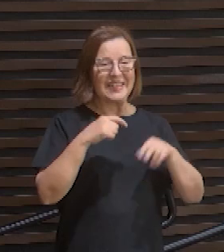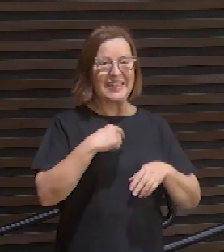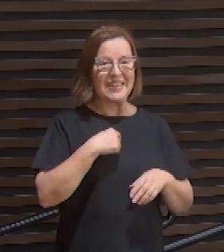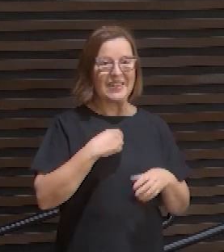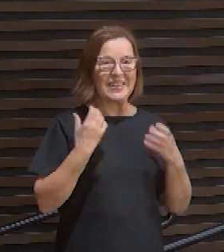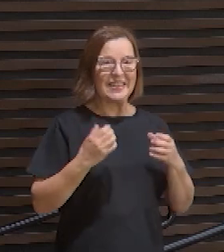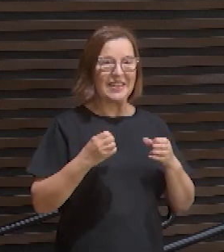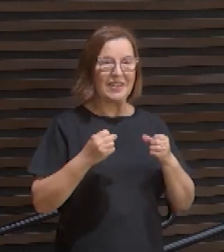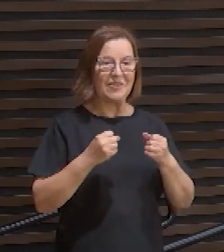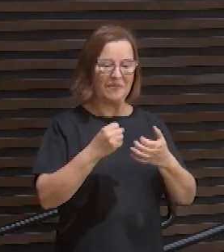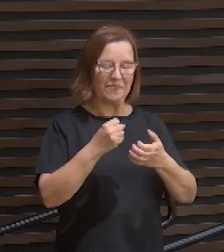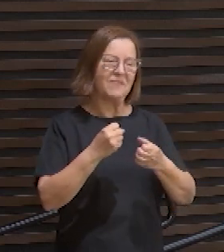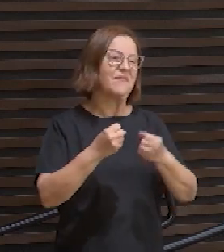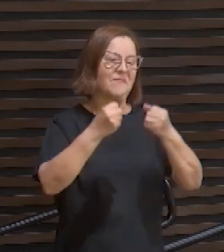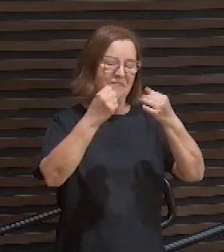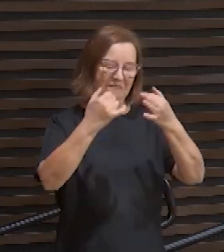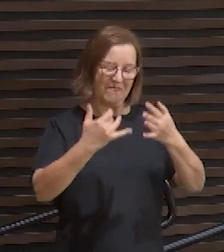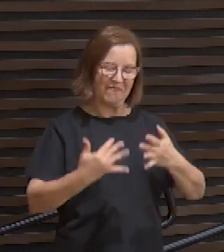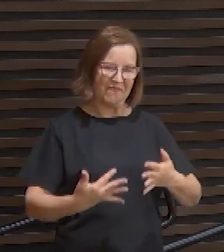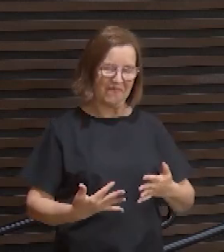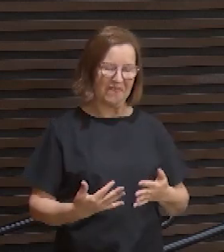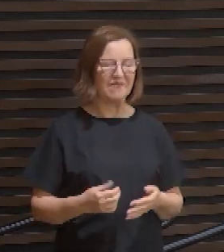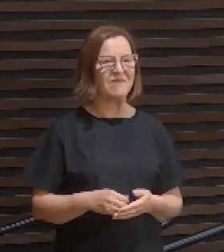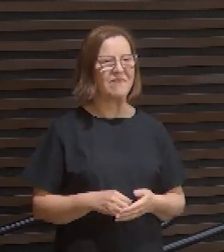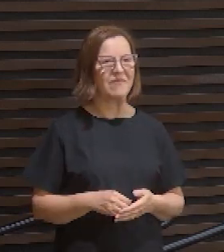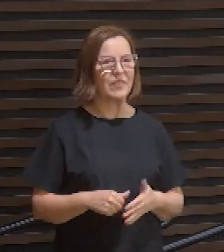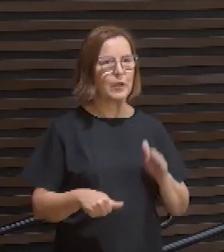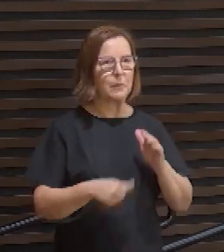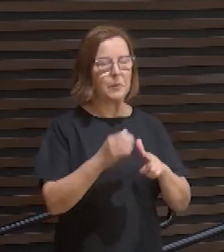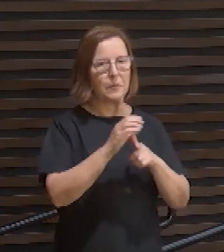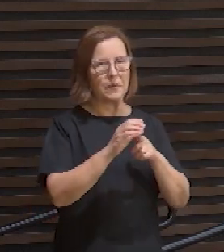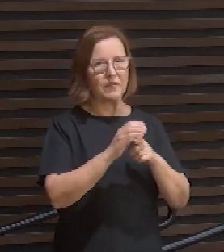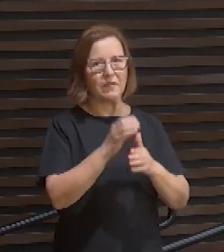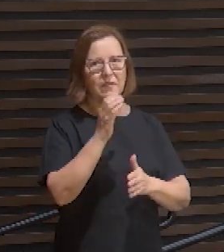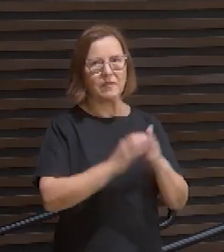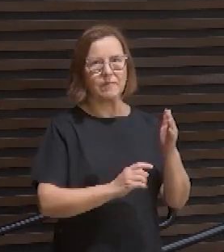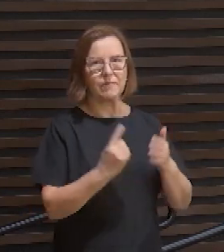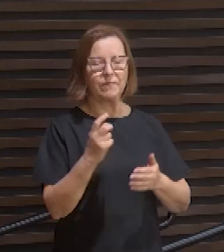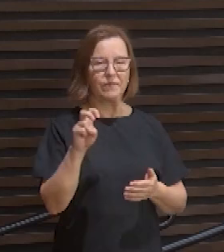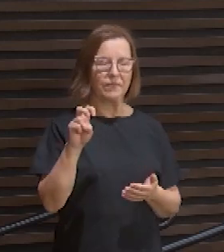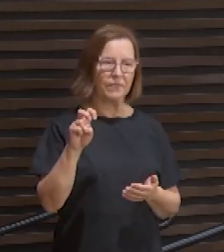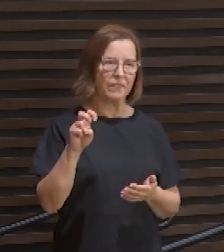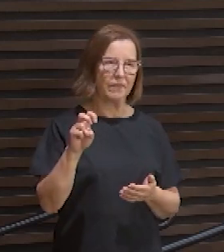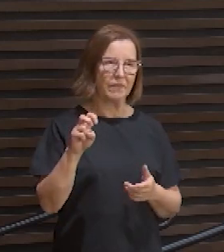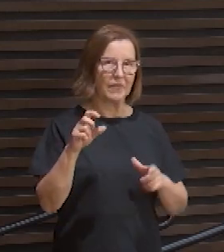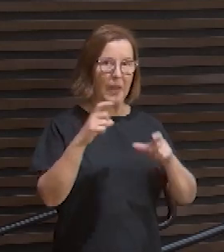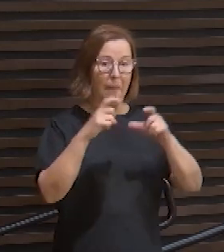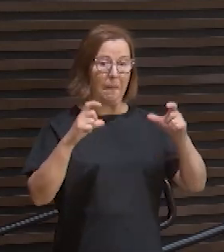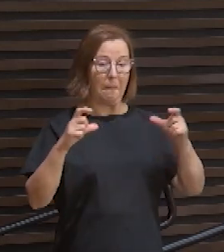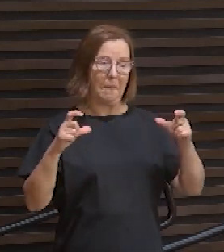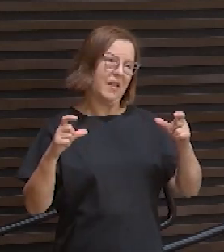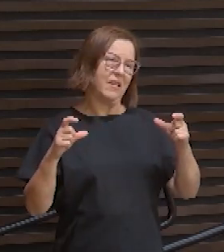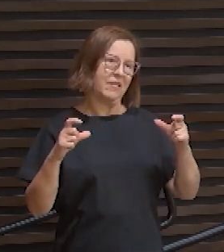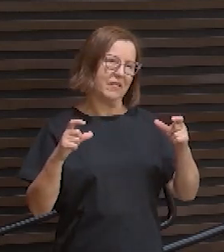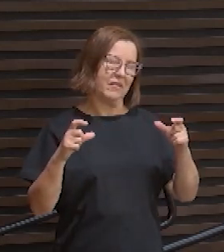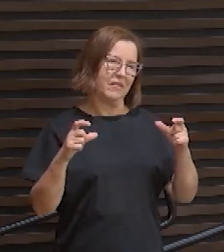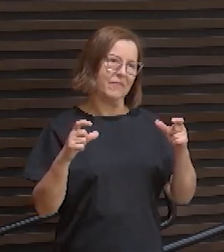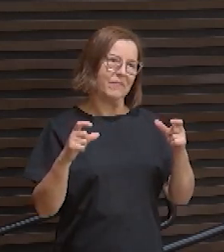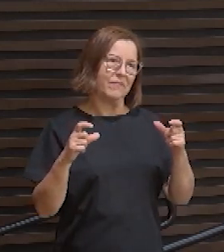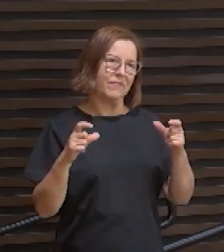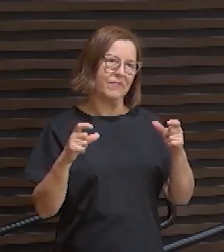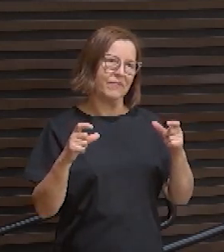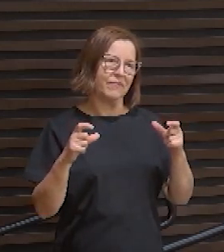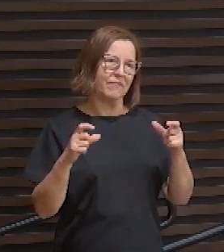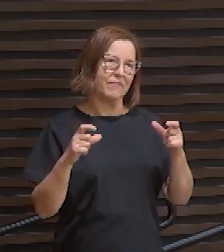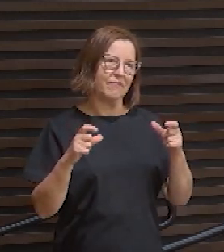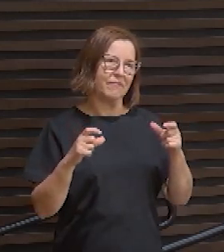nessa noite. 1 Coríntios capítulo 15 é o maior tratado doutrinário sobre a ressurreição que